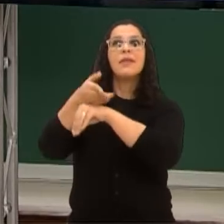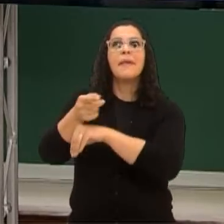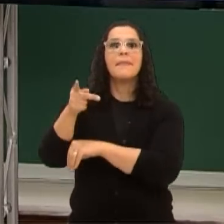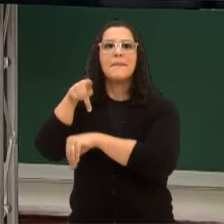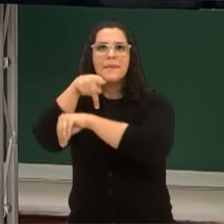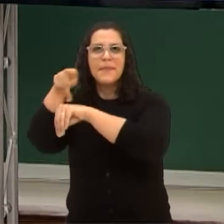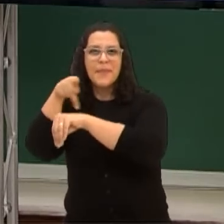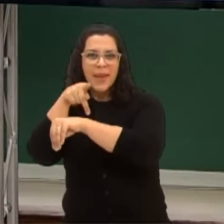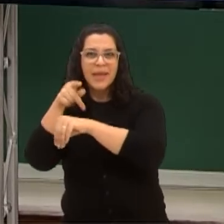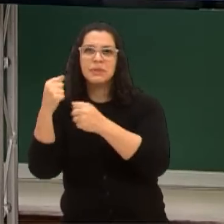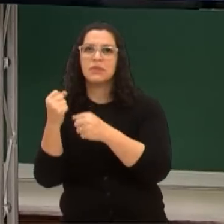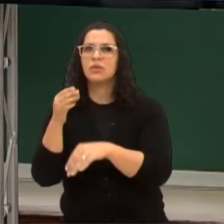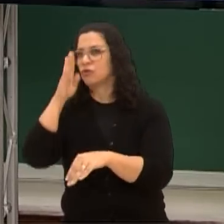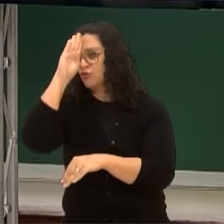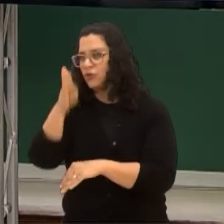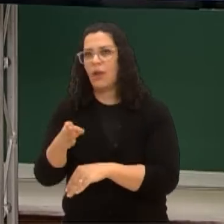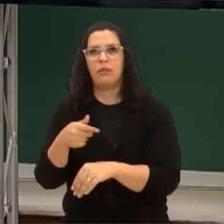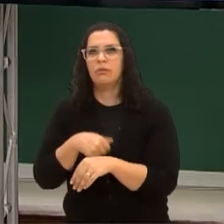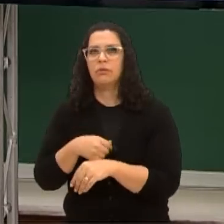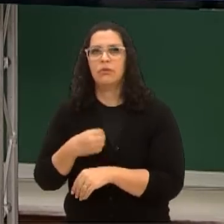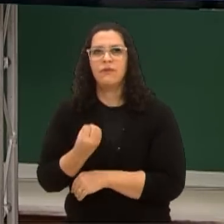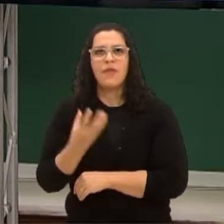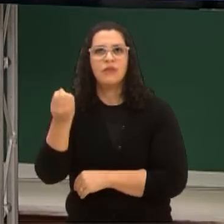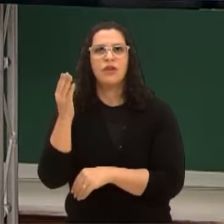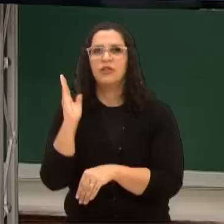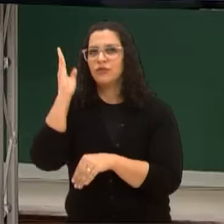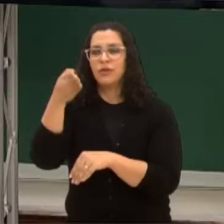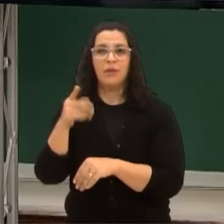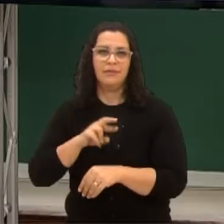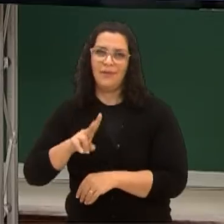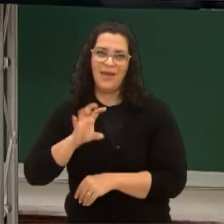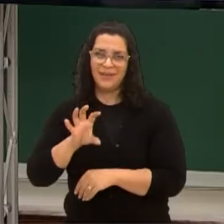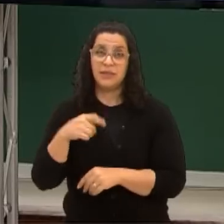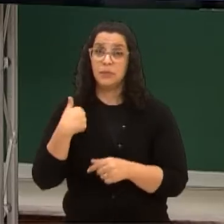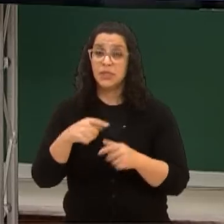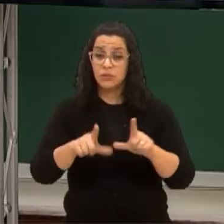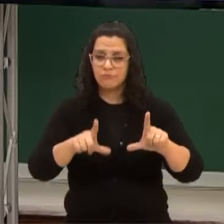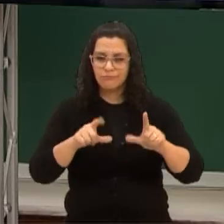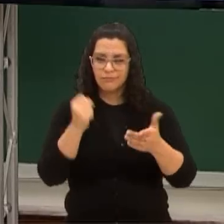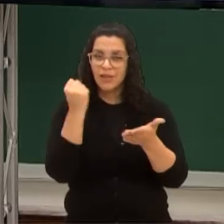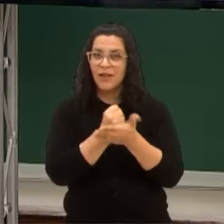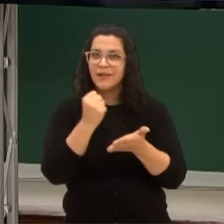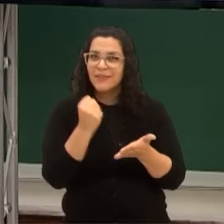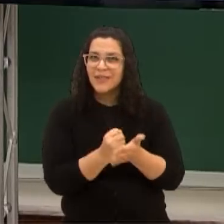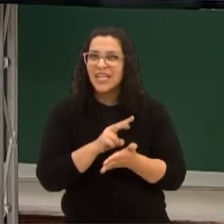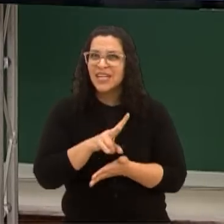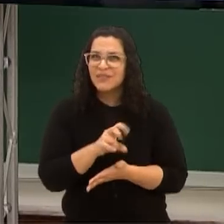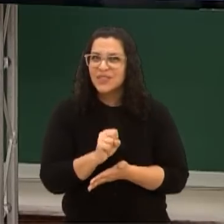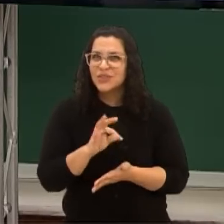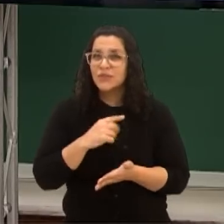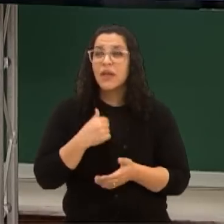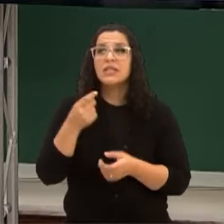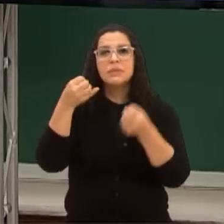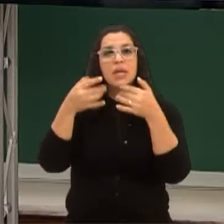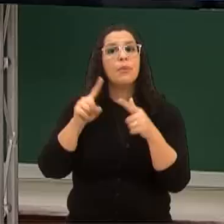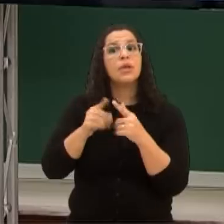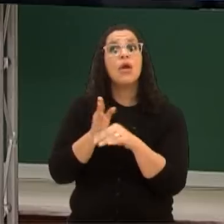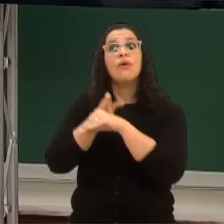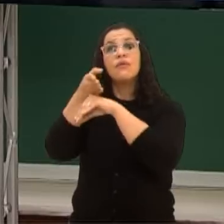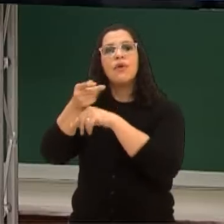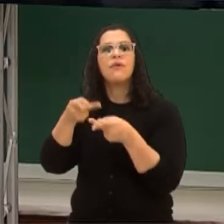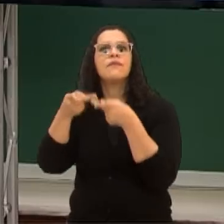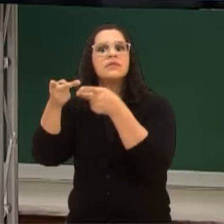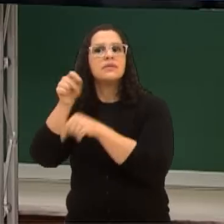país. Afinal, você não pode entrar num país que não é o seu de origem. Você precisa pedir autorização e dizer para o que foi.